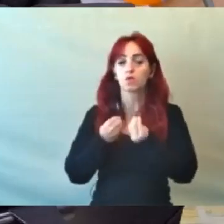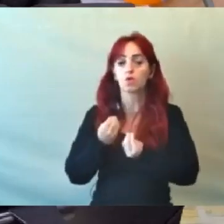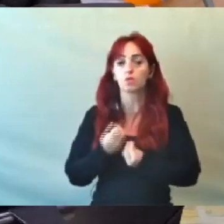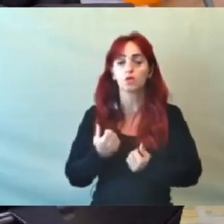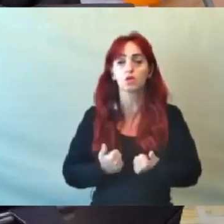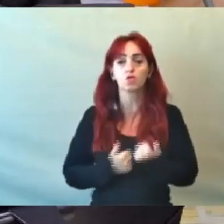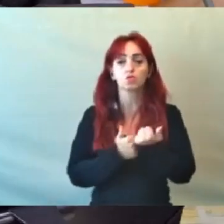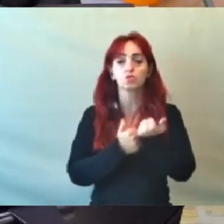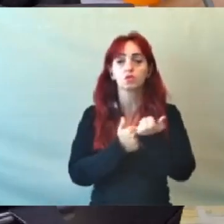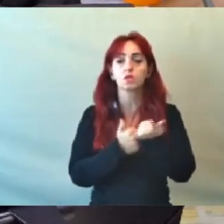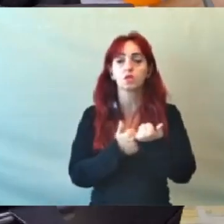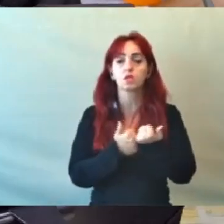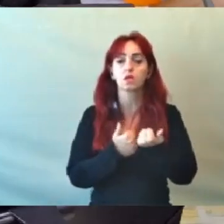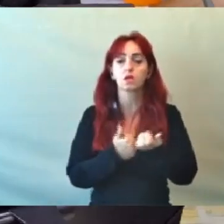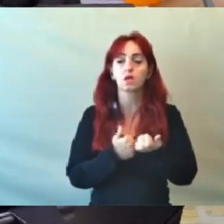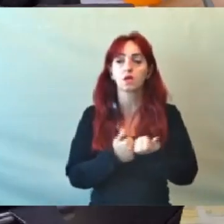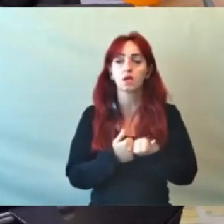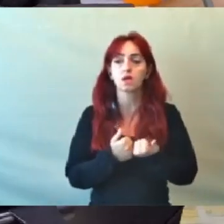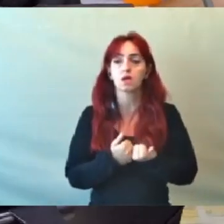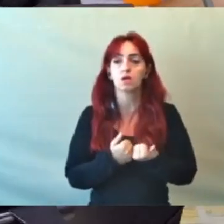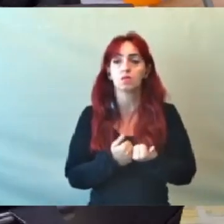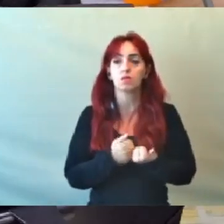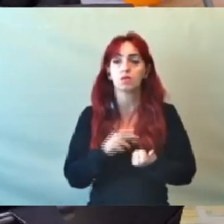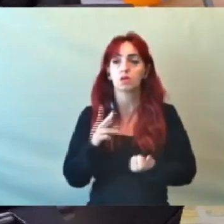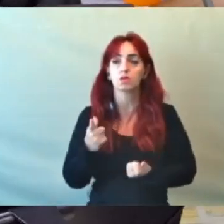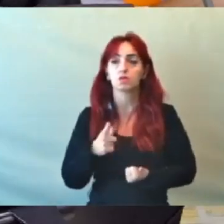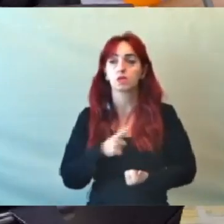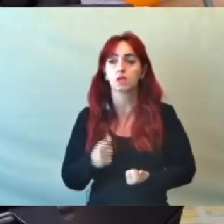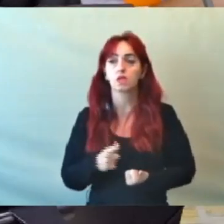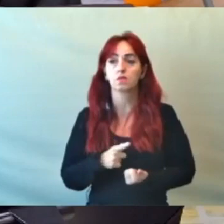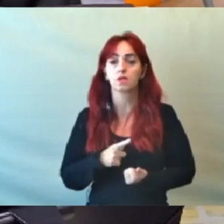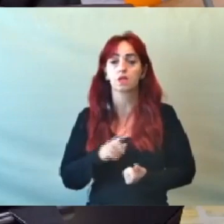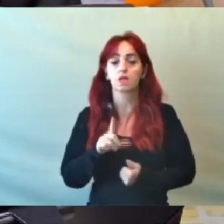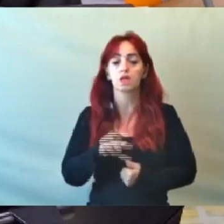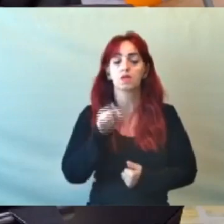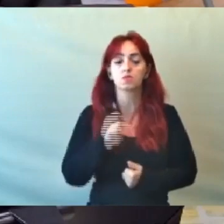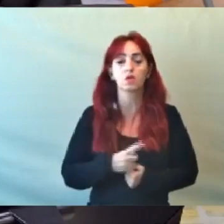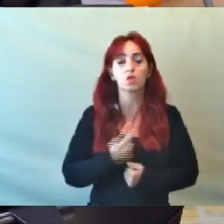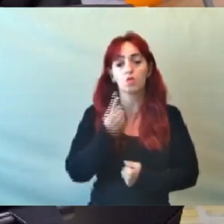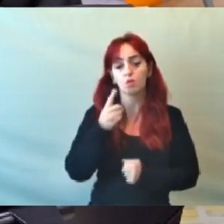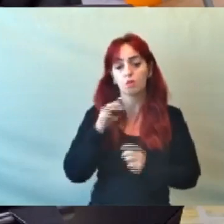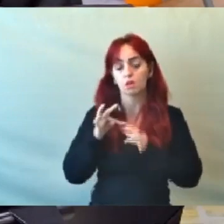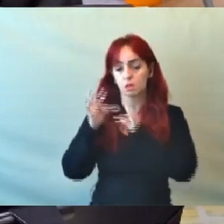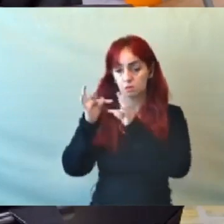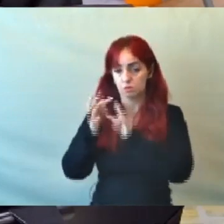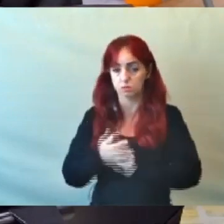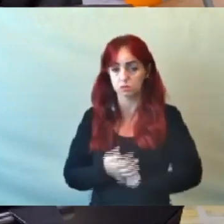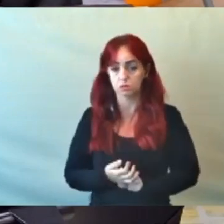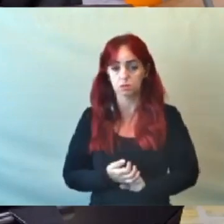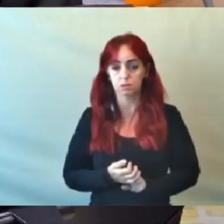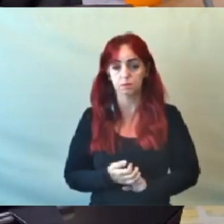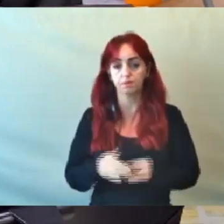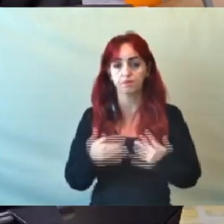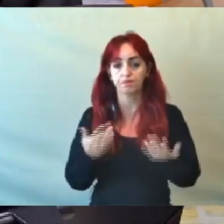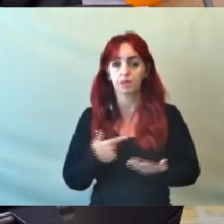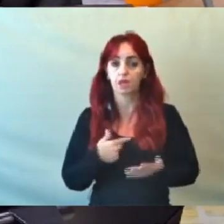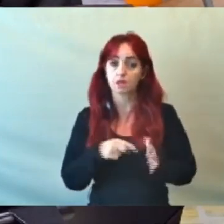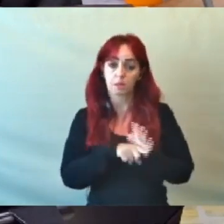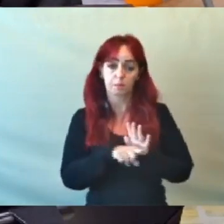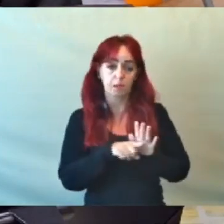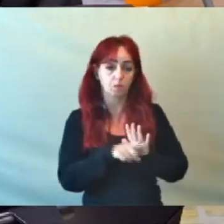para eleger uma tecnologia? Esse é o questionamento que a comissão fez. Vocês